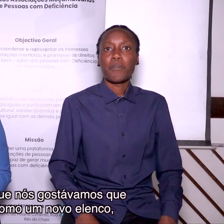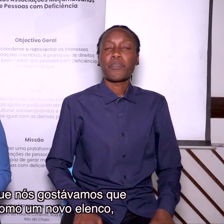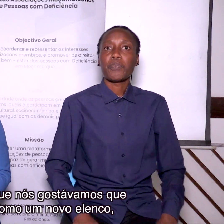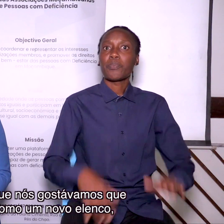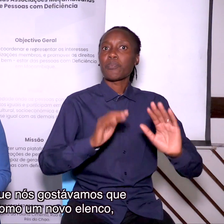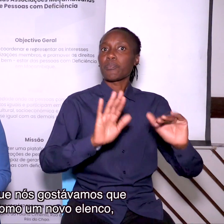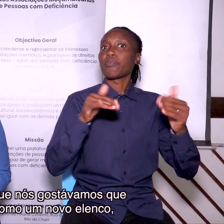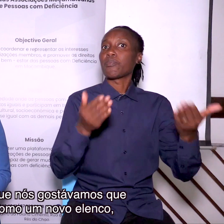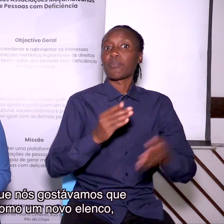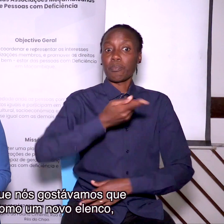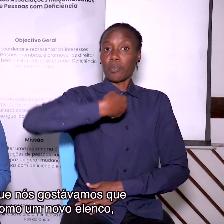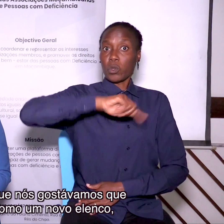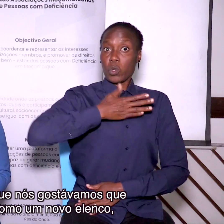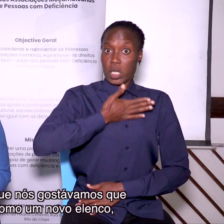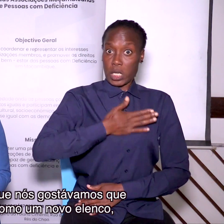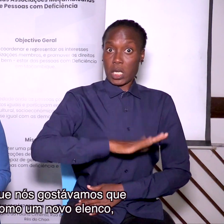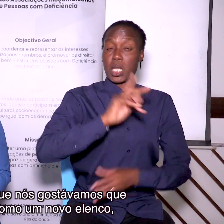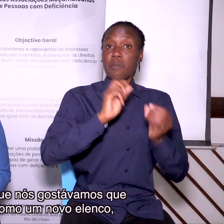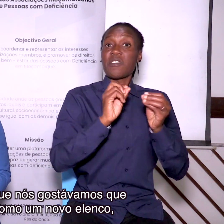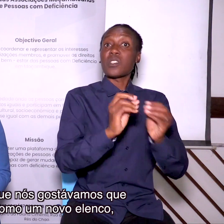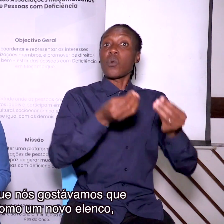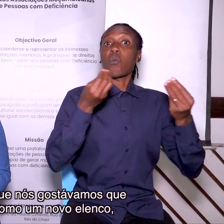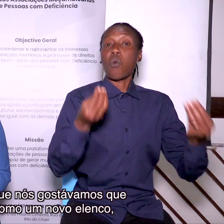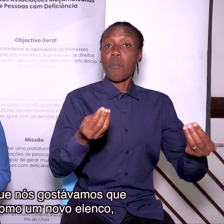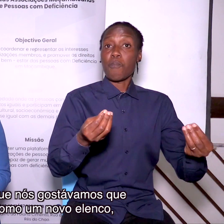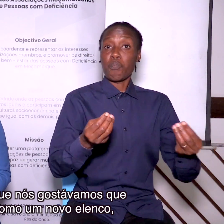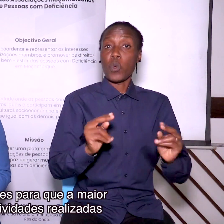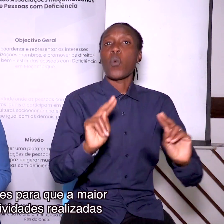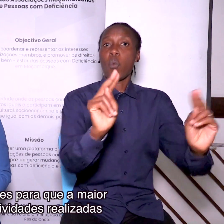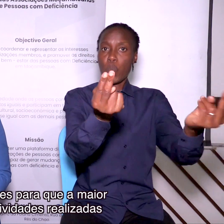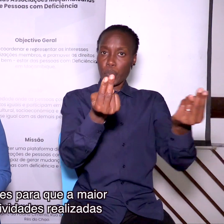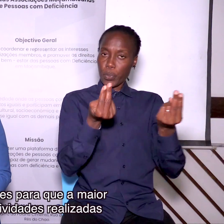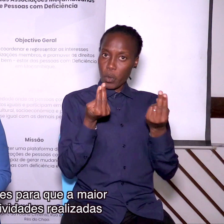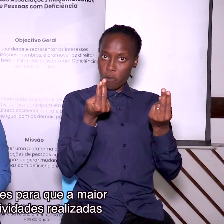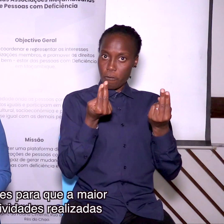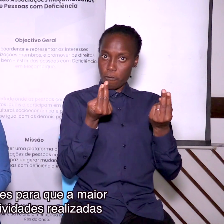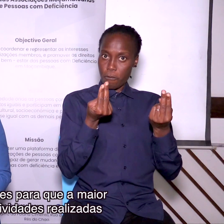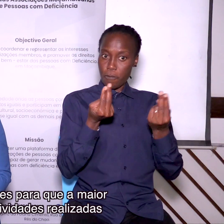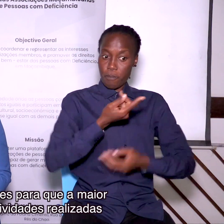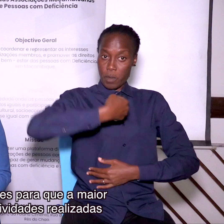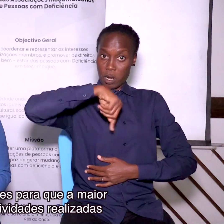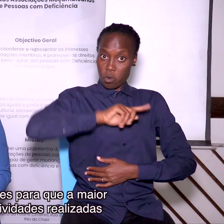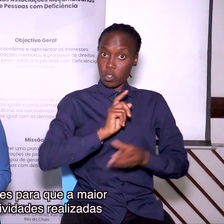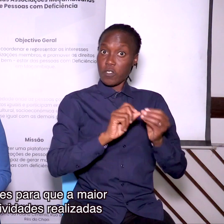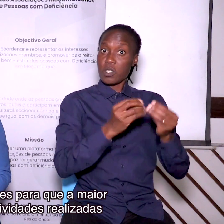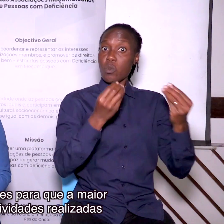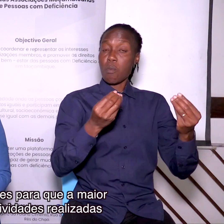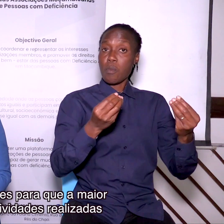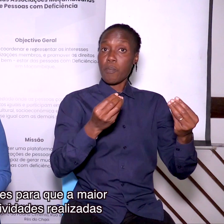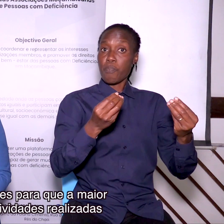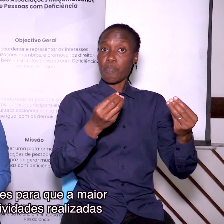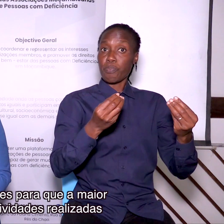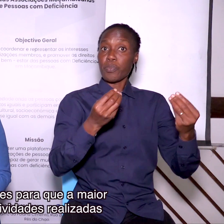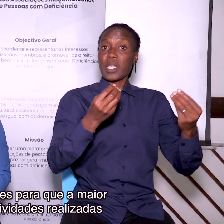das coisas que nós gostávamos que acontecesse como um novo elenco é criar condições para que de